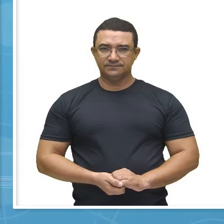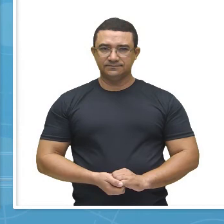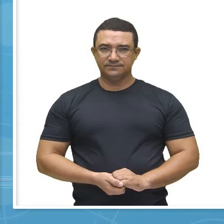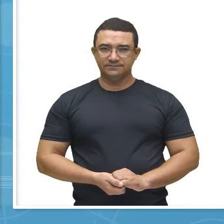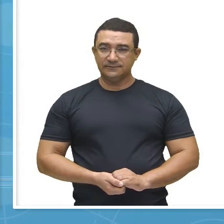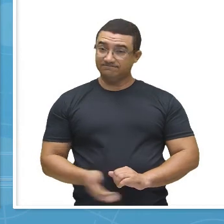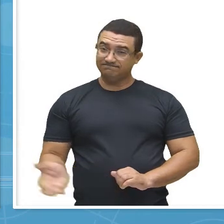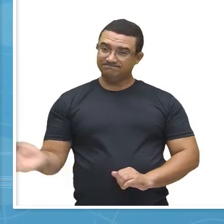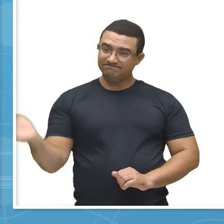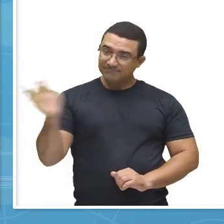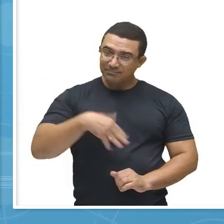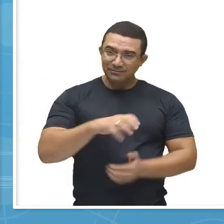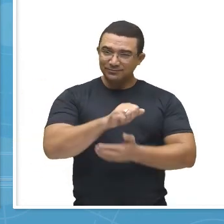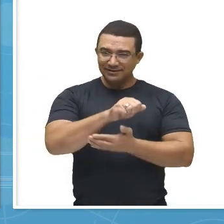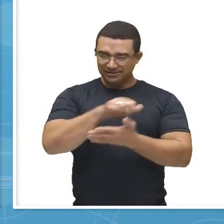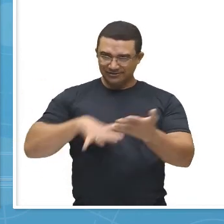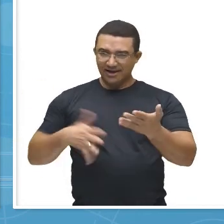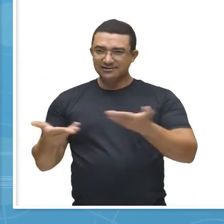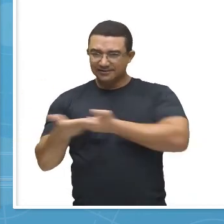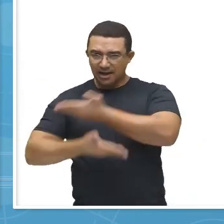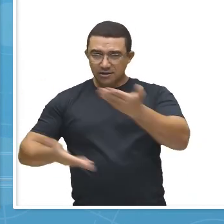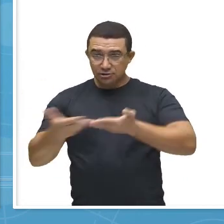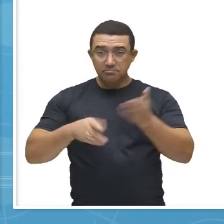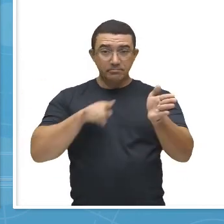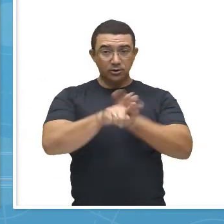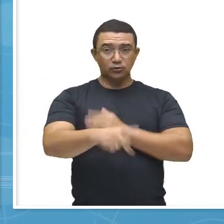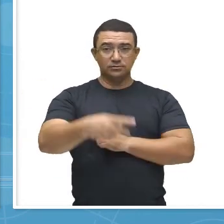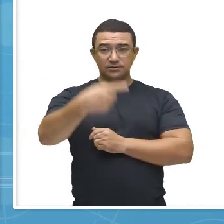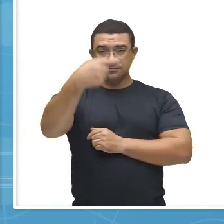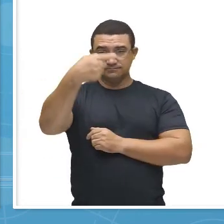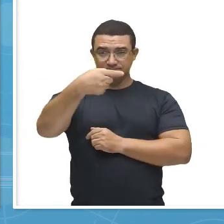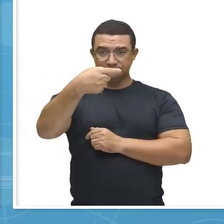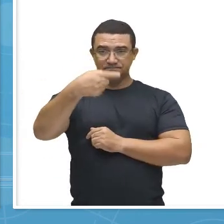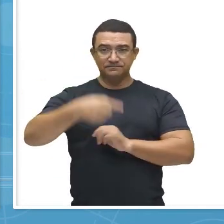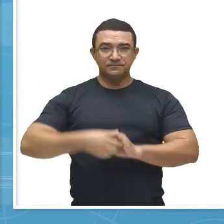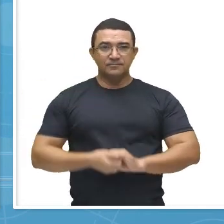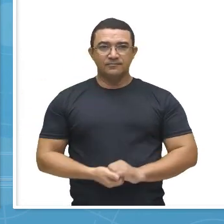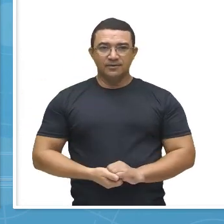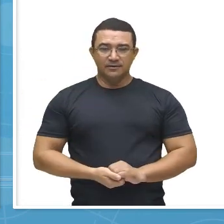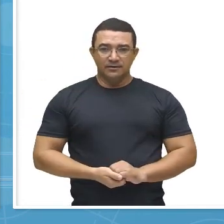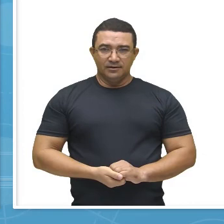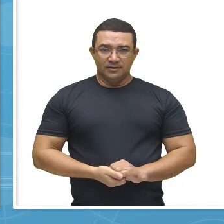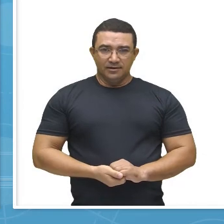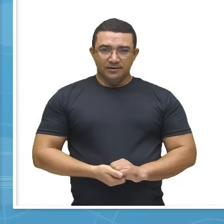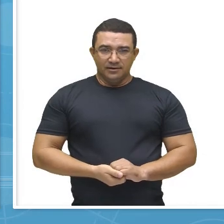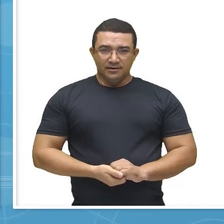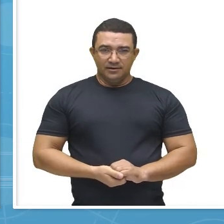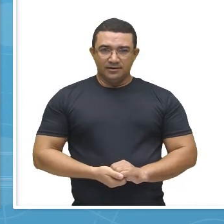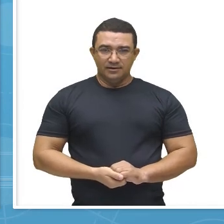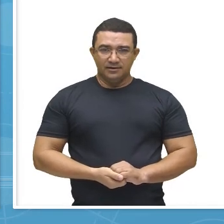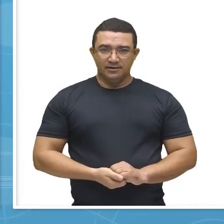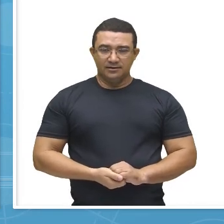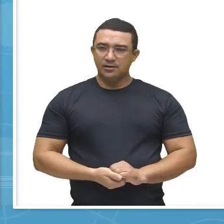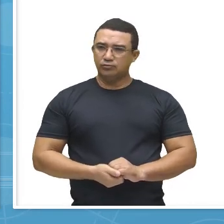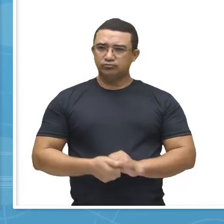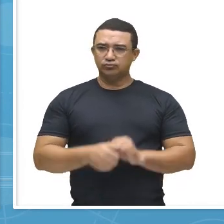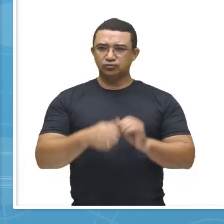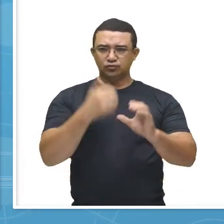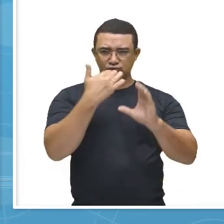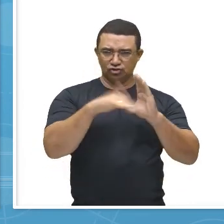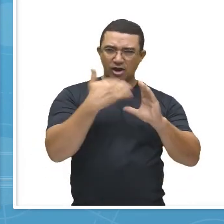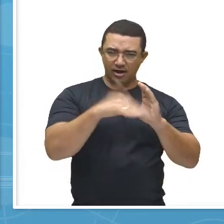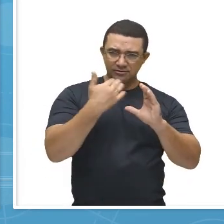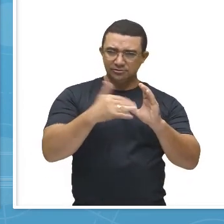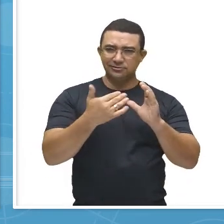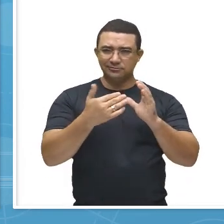Vamos então de atividade interativa, questão número 1. Lembrando, meus amigos, escreva lá no chat,